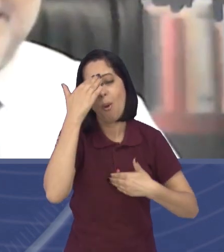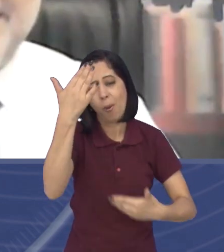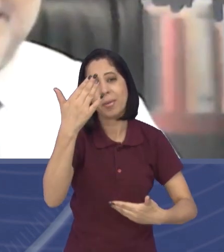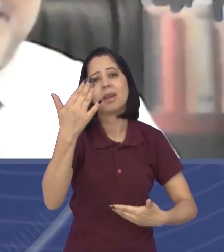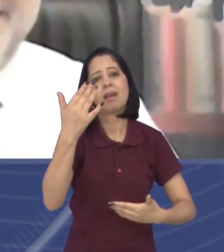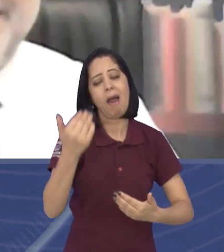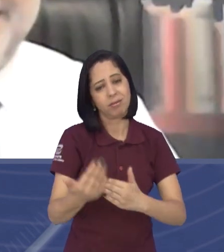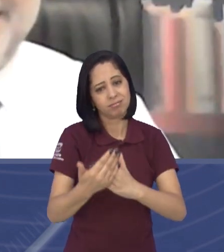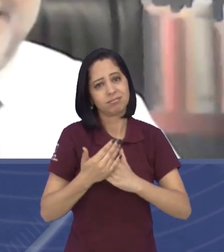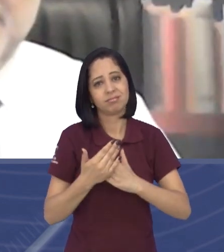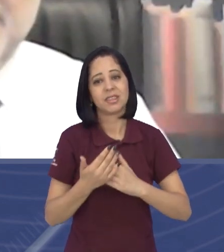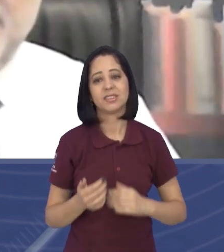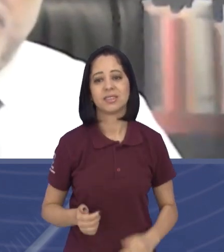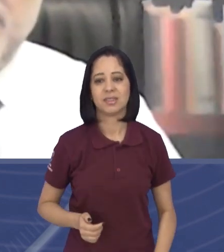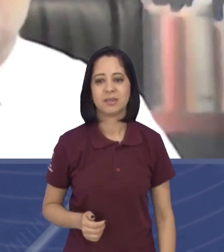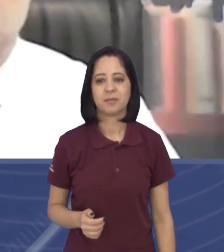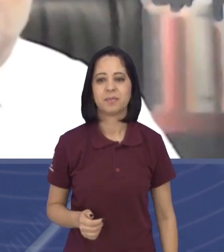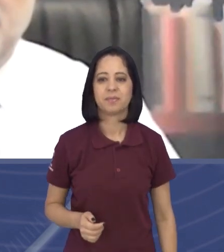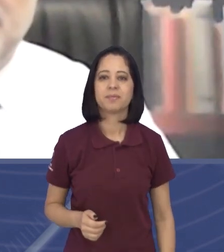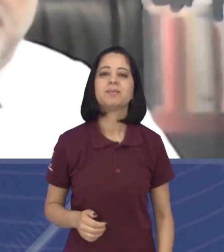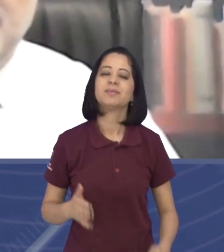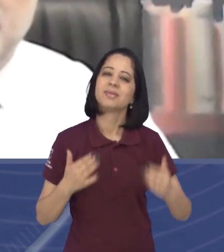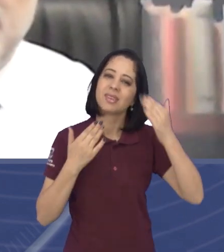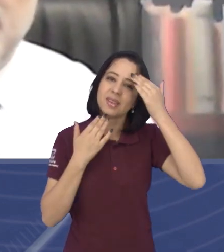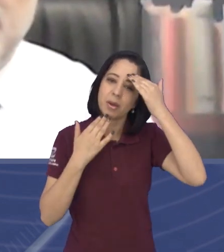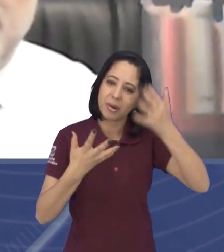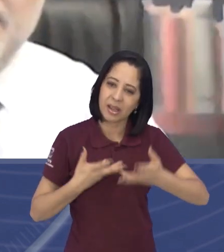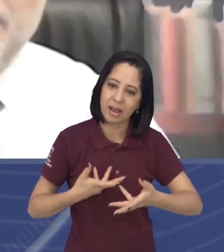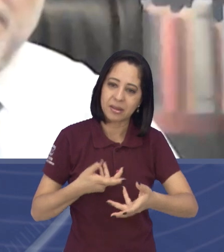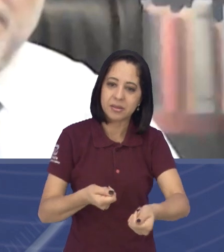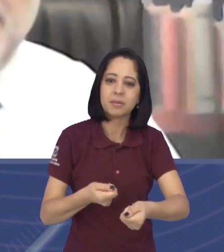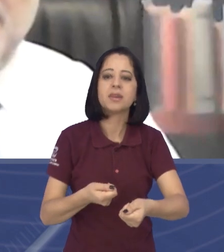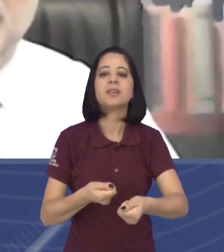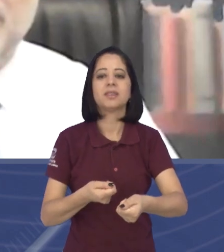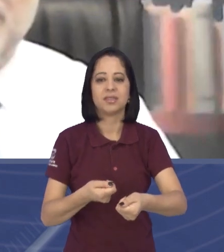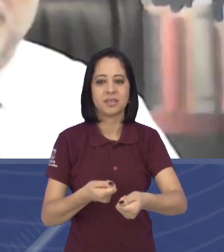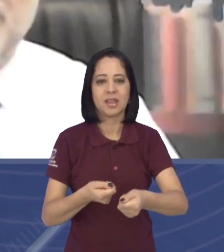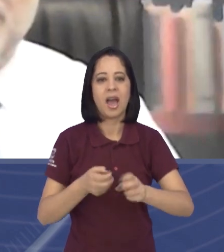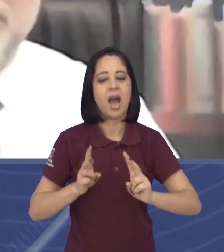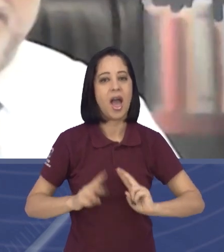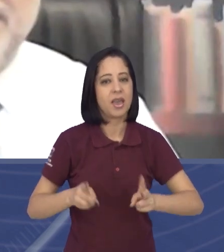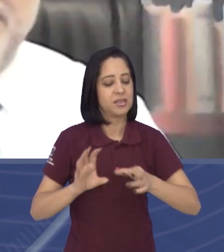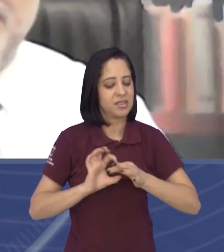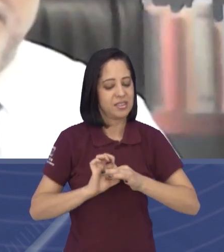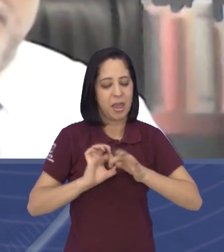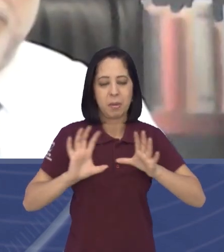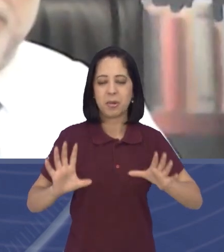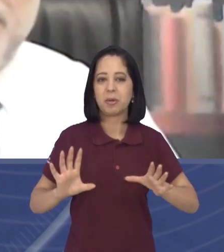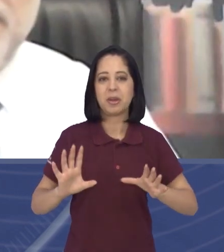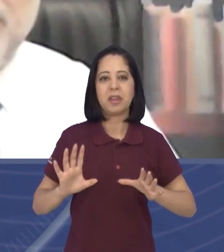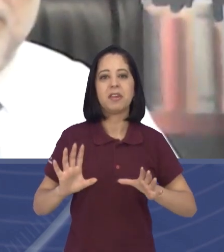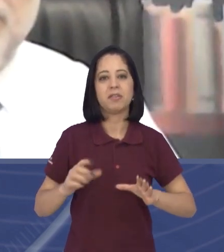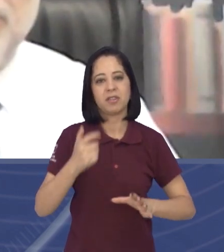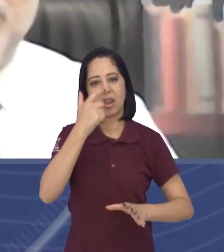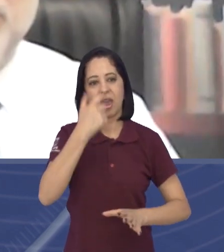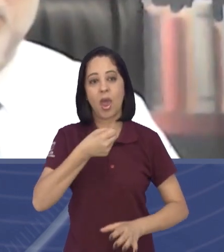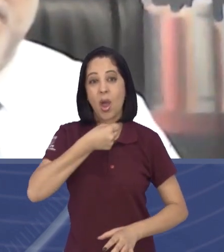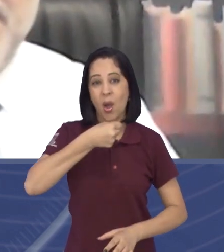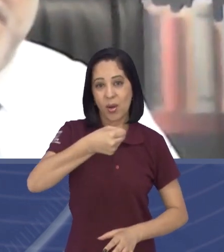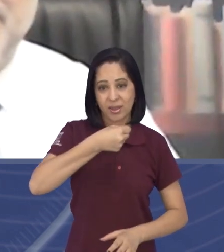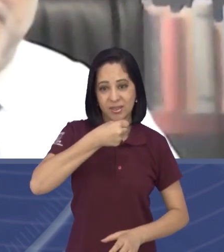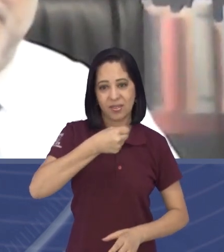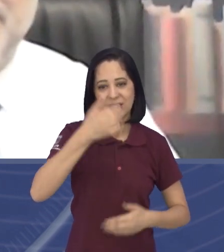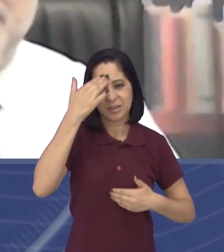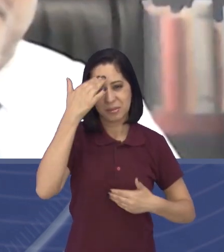conhecimento aqui com a gente. Eu que agradeço o convite, estarei sempre à disposição para alguns esclarecimentos aqui, juntamente convosco.